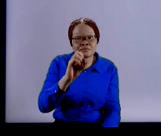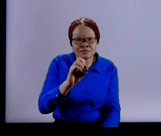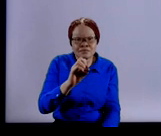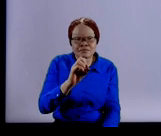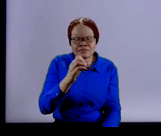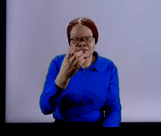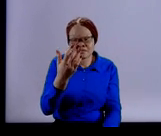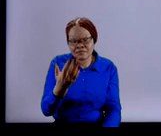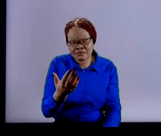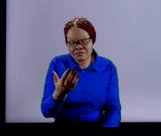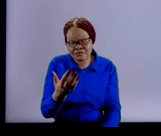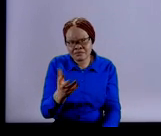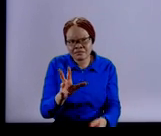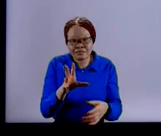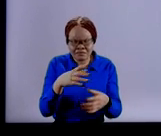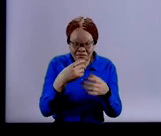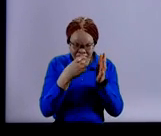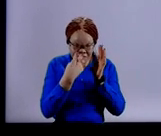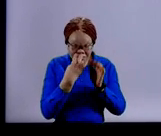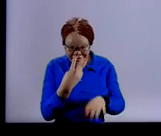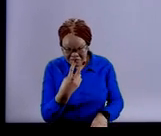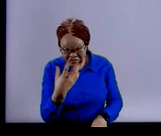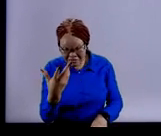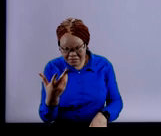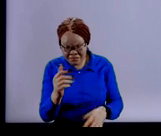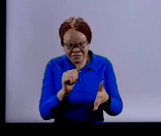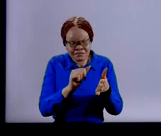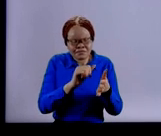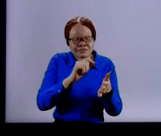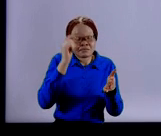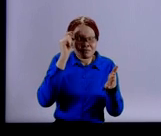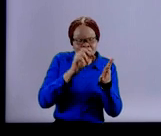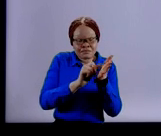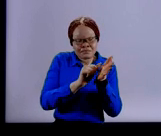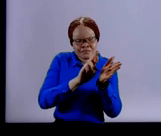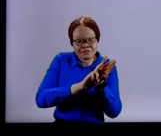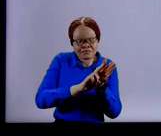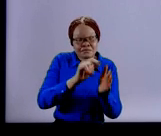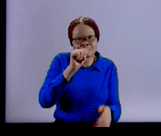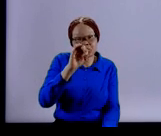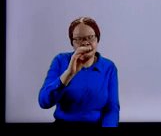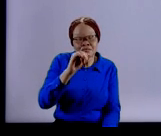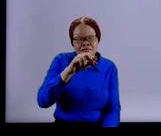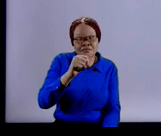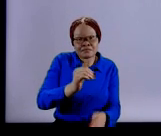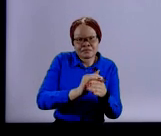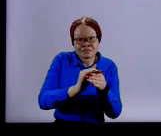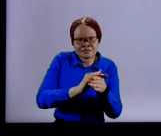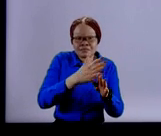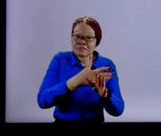determinante artigo Indefinido vejamos o determinante artigo Indefinido